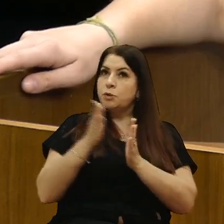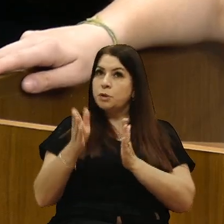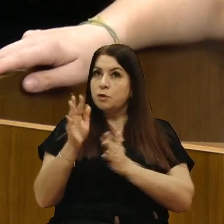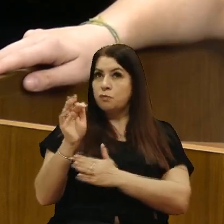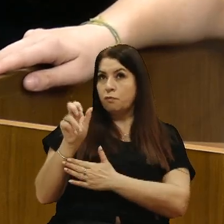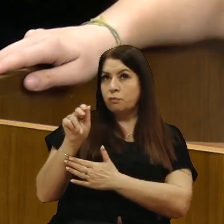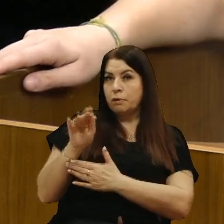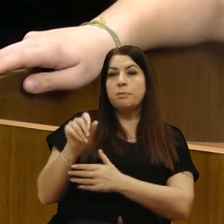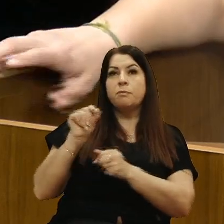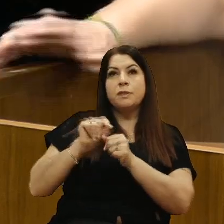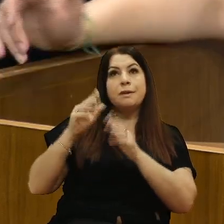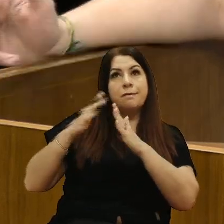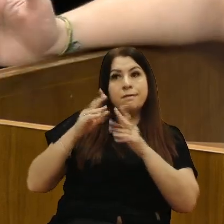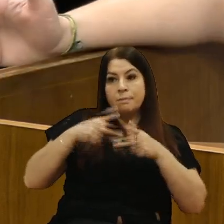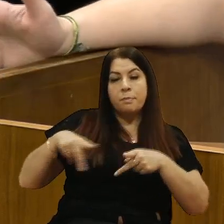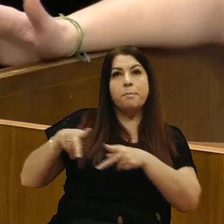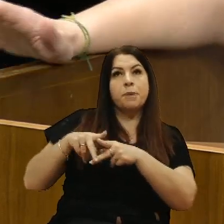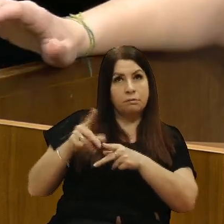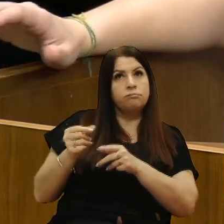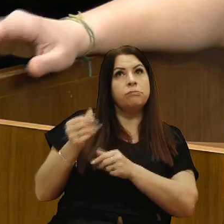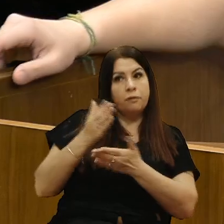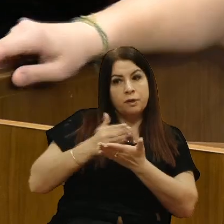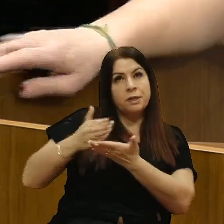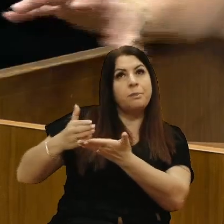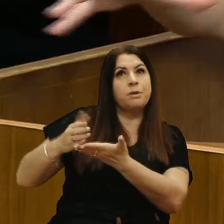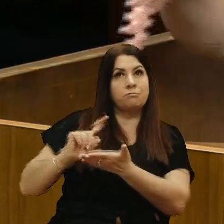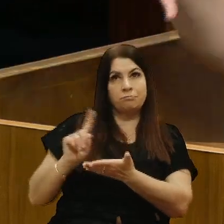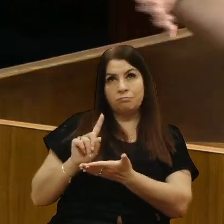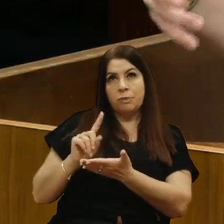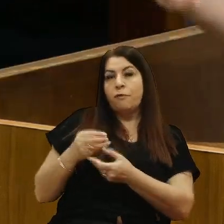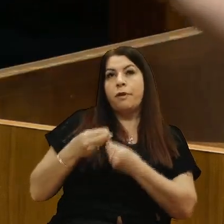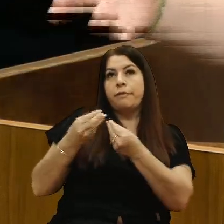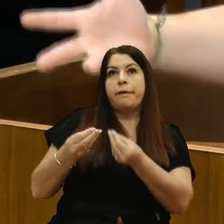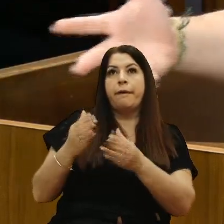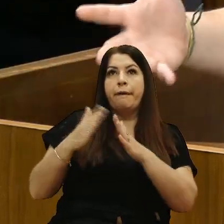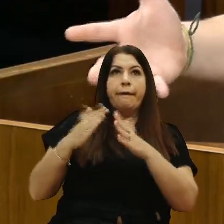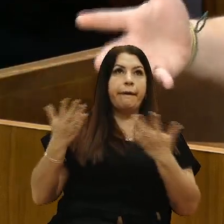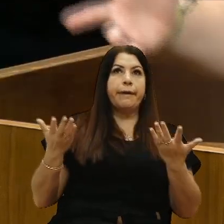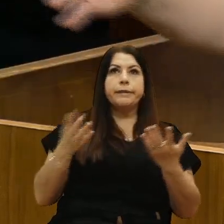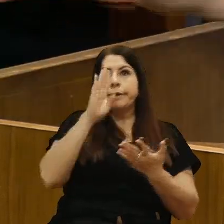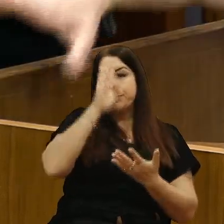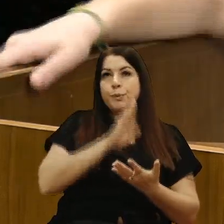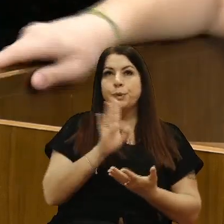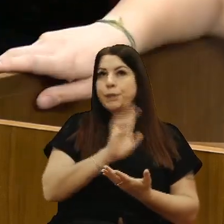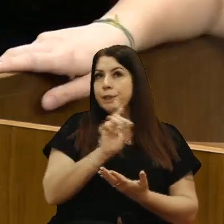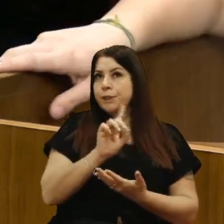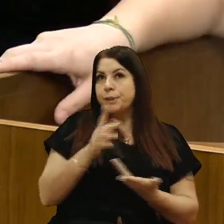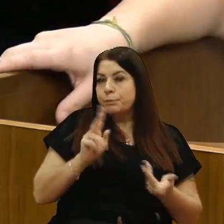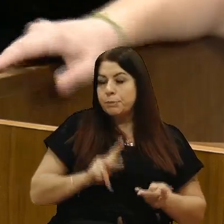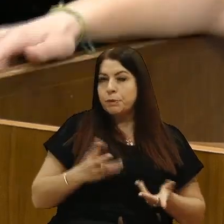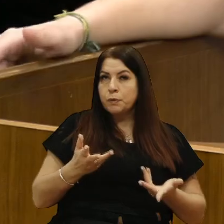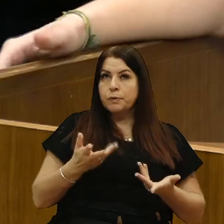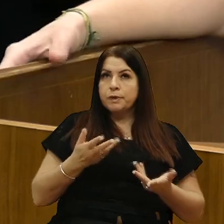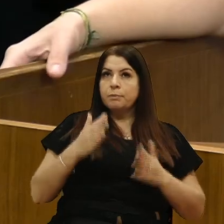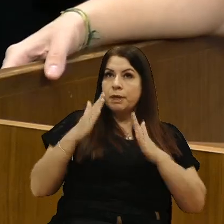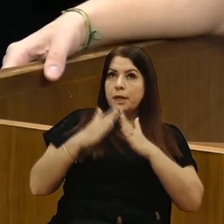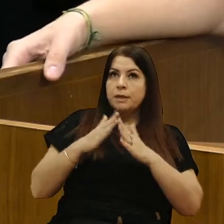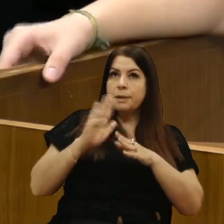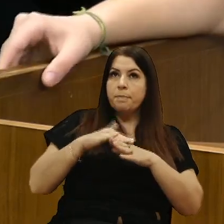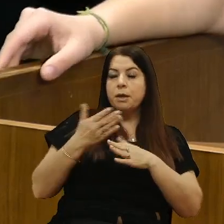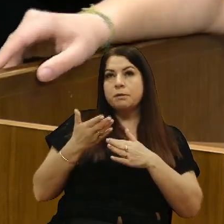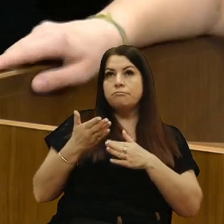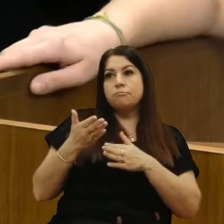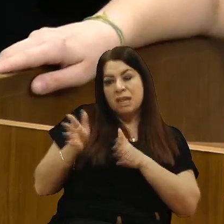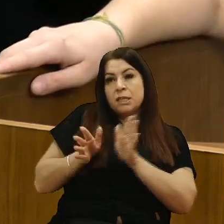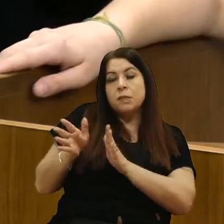para poder fazer casa popular. É um financiamento, a gente não vai oferecer casas gratuitas para as pessoas. É uma casa mais acessível.